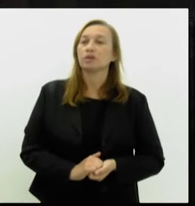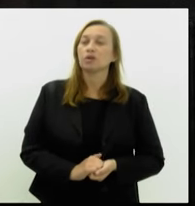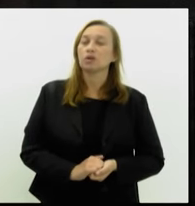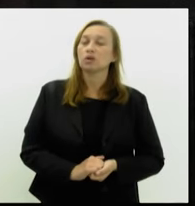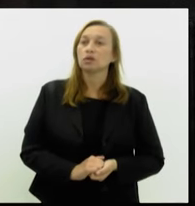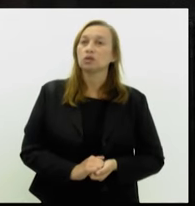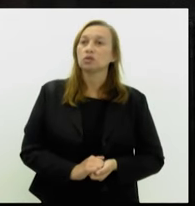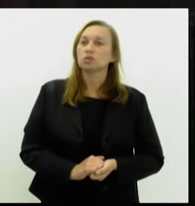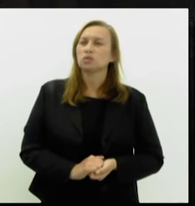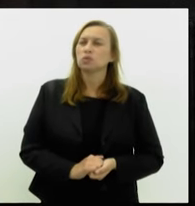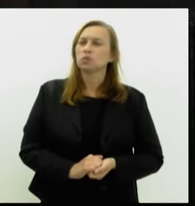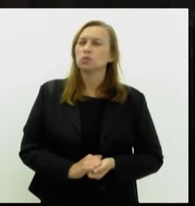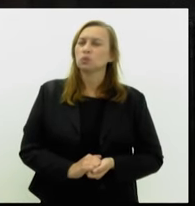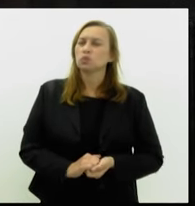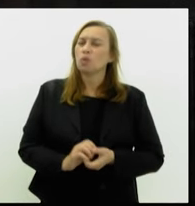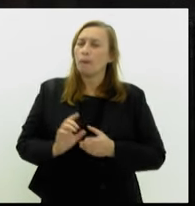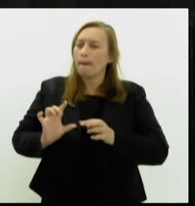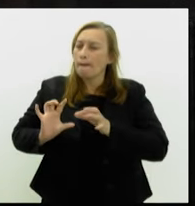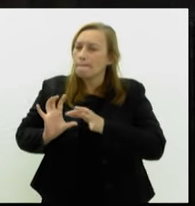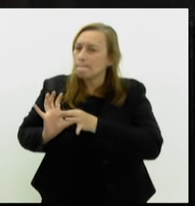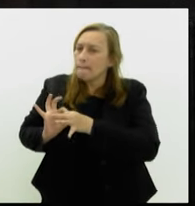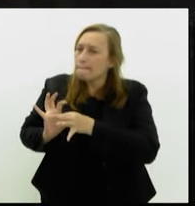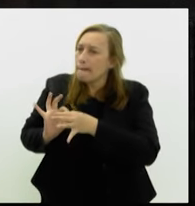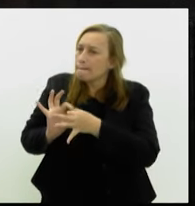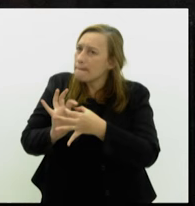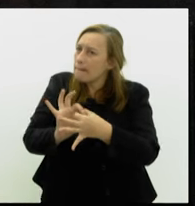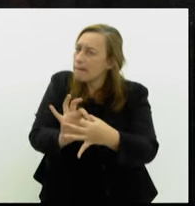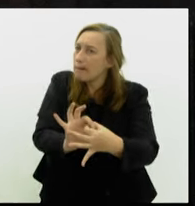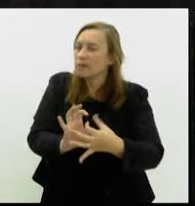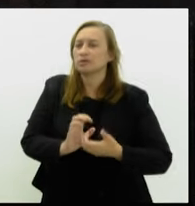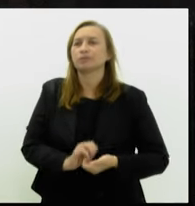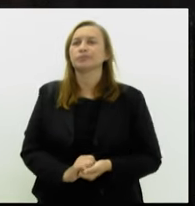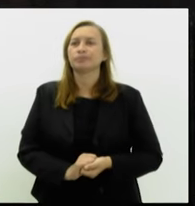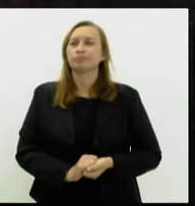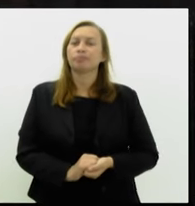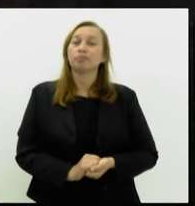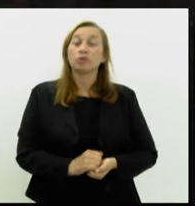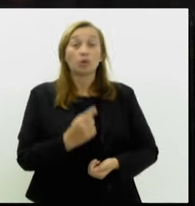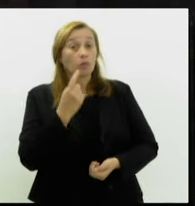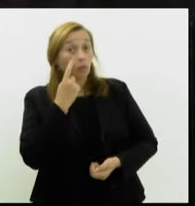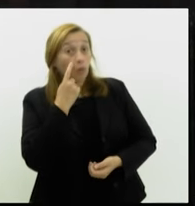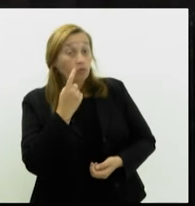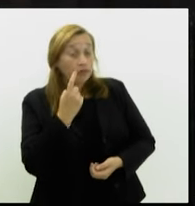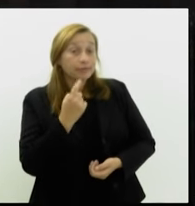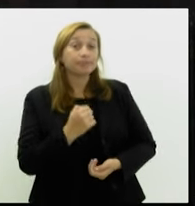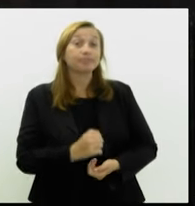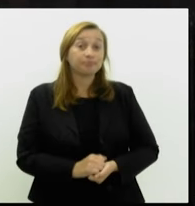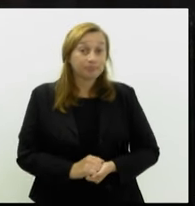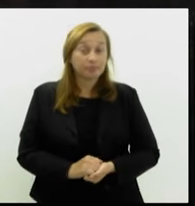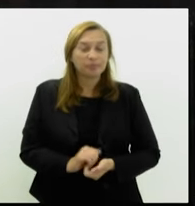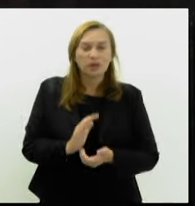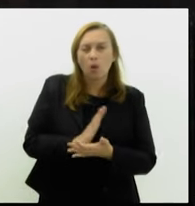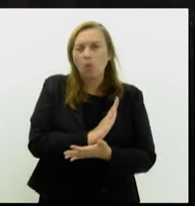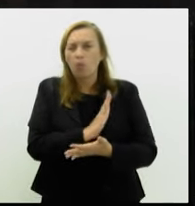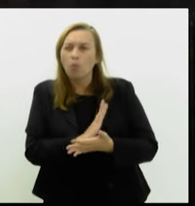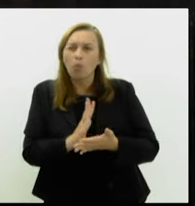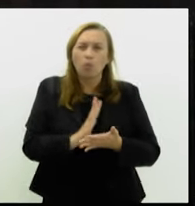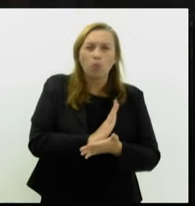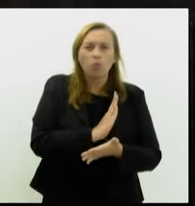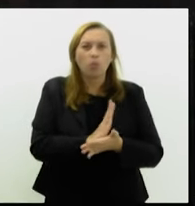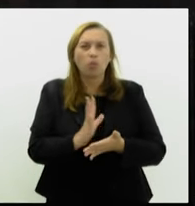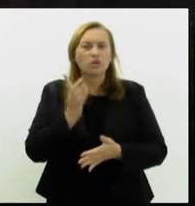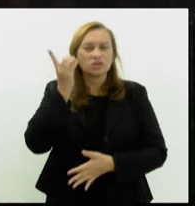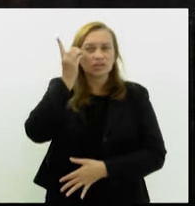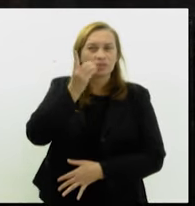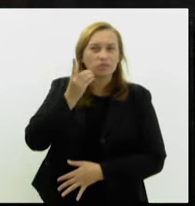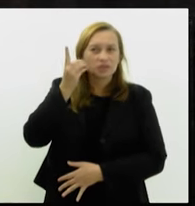que vai muito na direção do que eu ouvi de alguns parlamentares